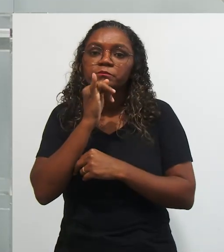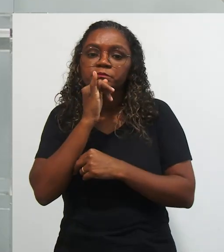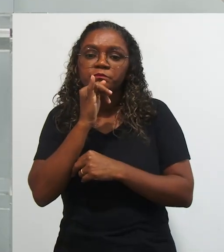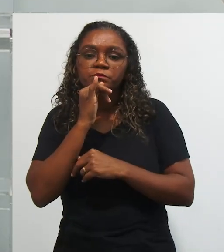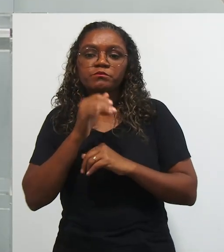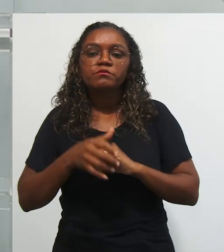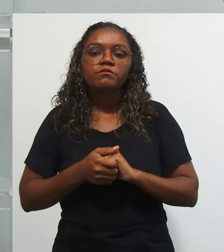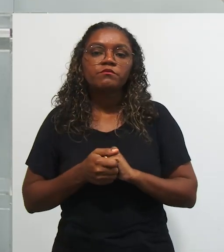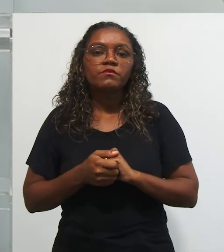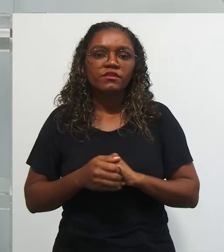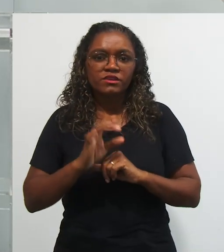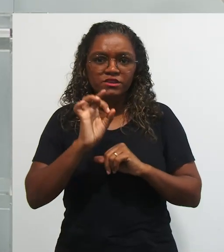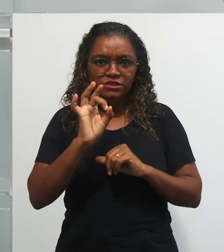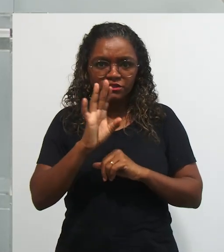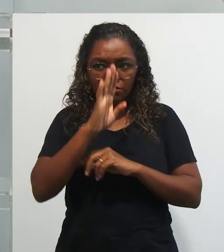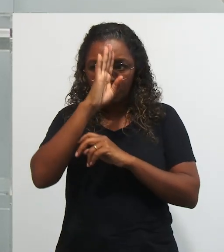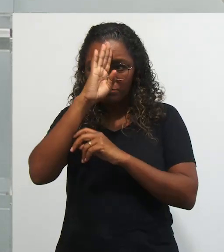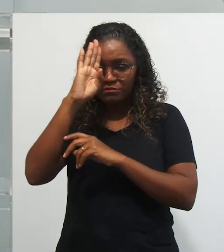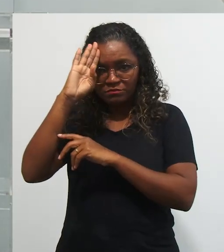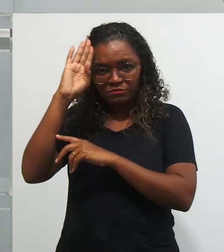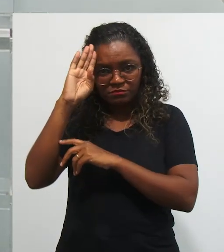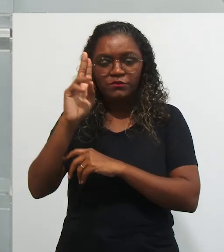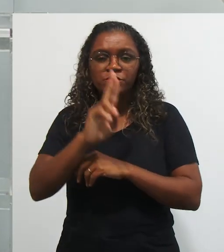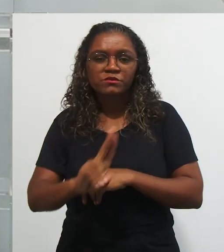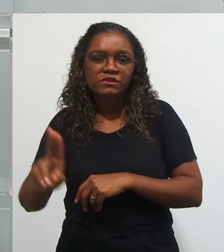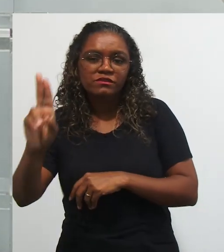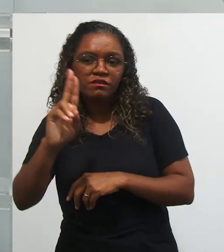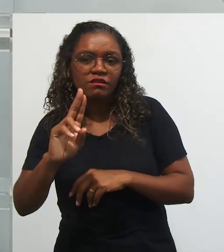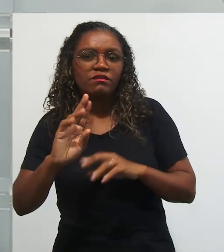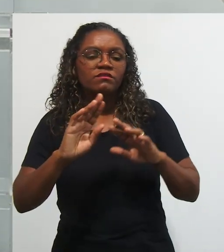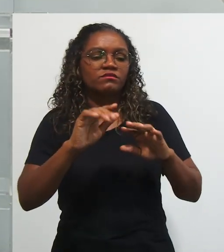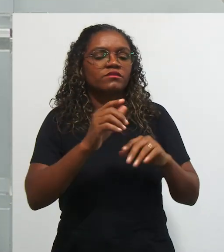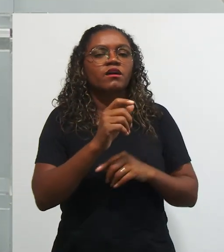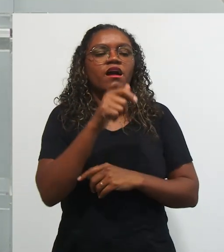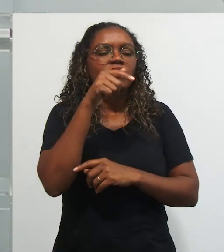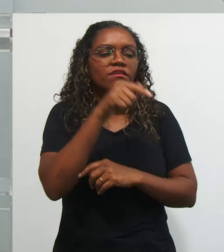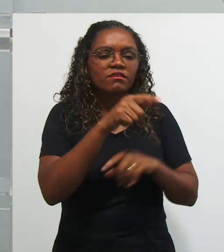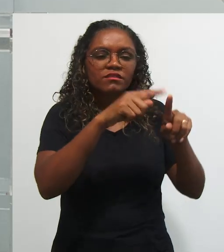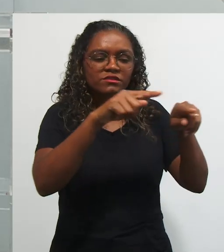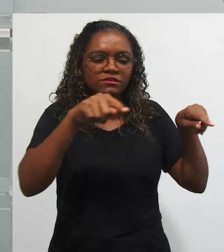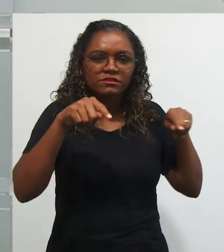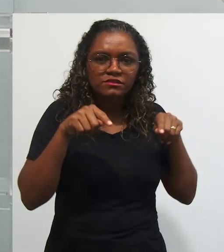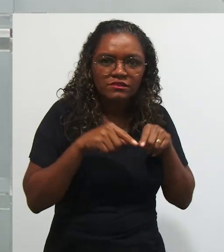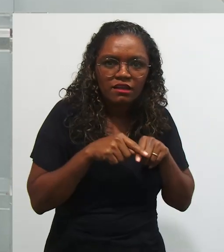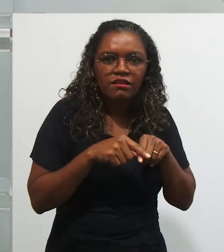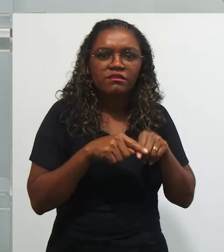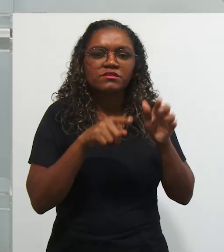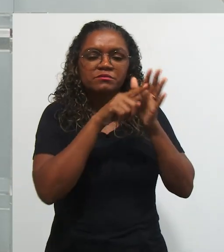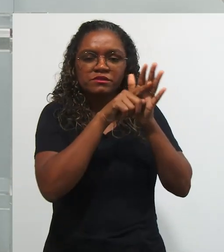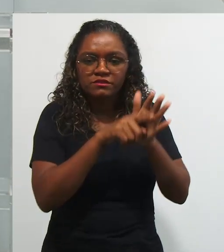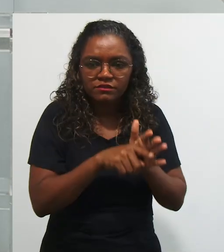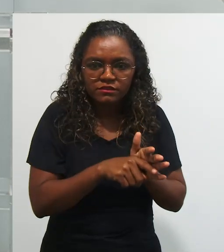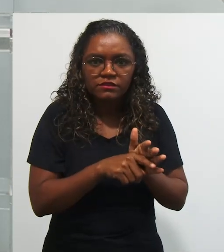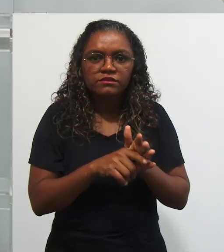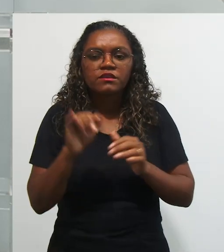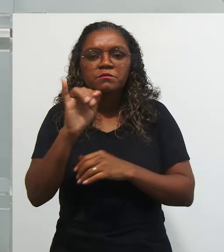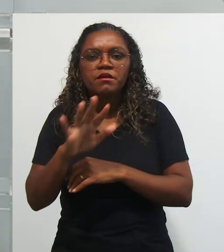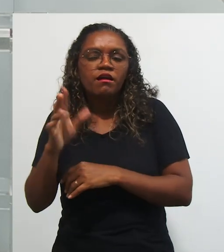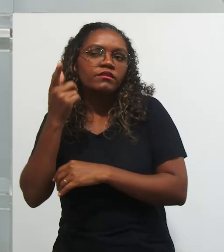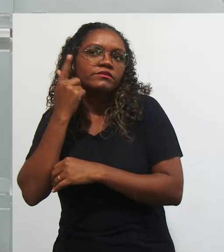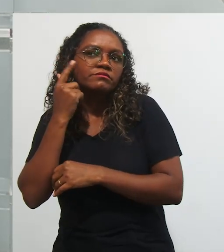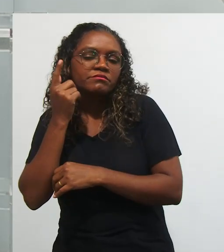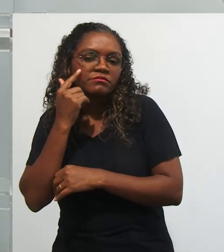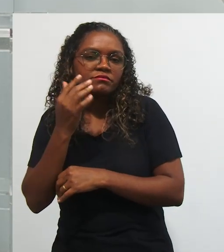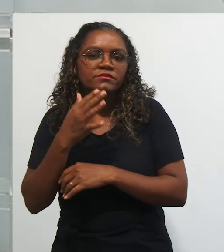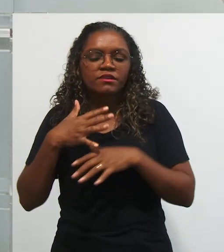ambiente acadêmico, para além do ambiente universitário, para além do ambiente do laboratório. Aquela imagem que a gente tem, que é todo mundo